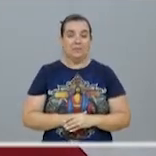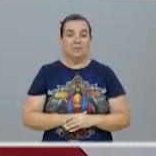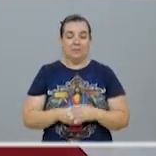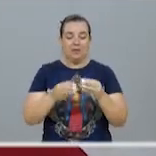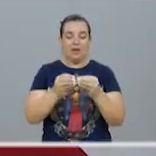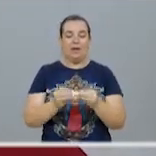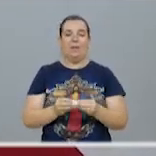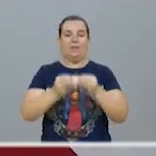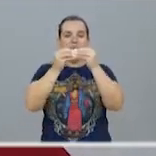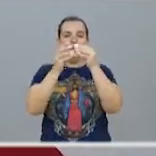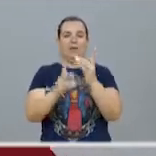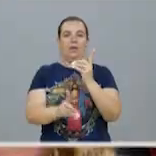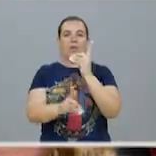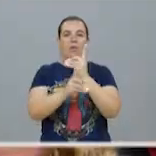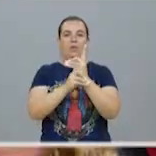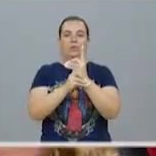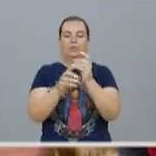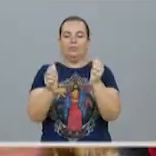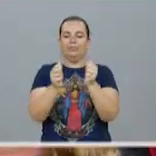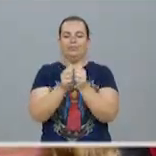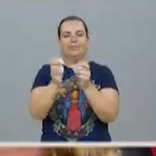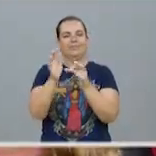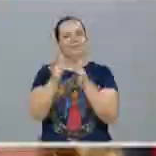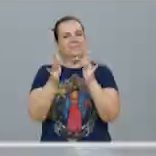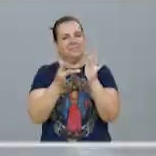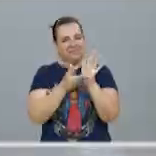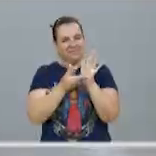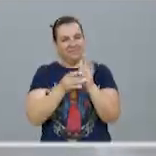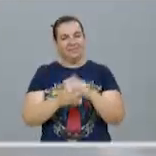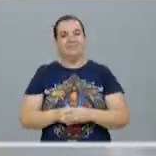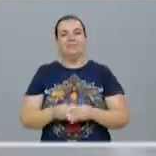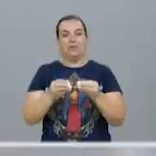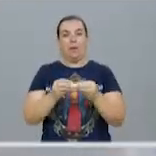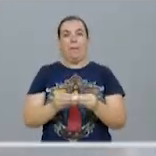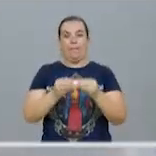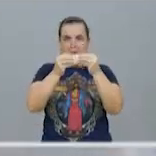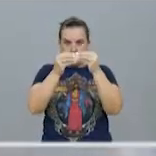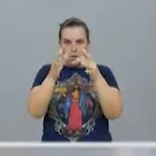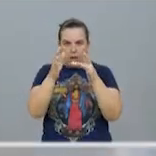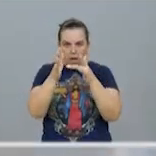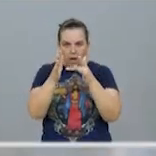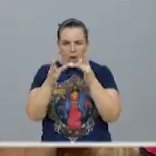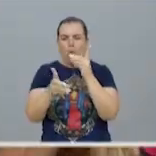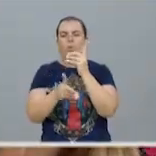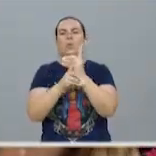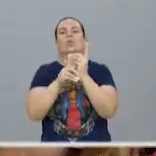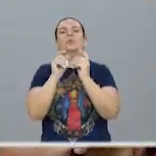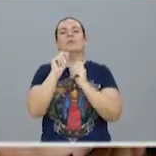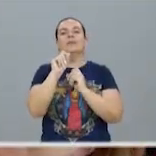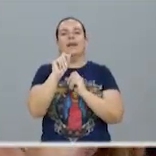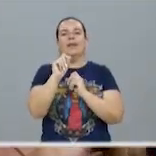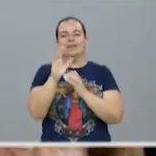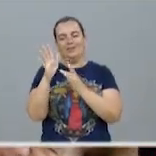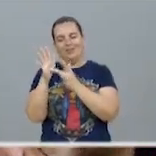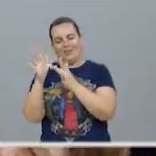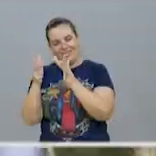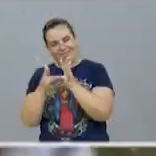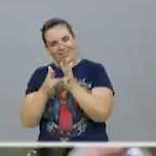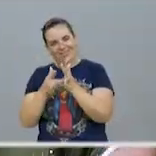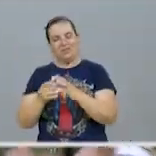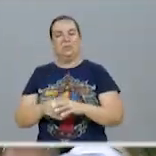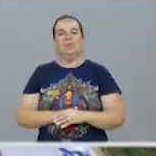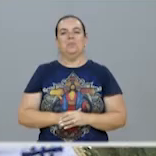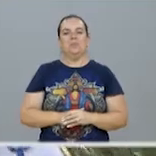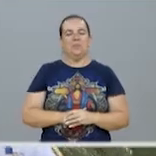um encontro com Jesus. A missa é um encontro com Jesus.